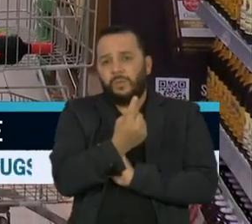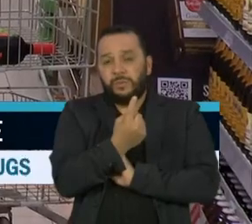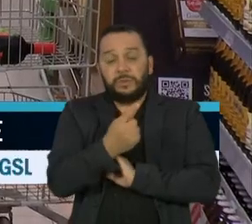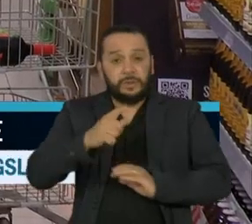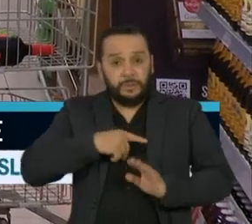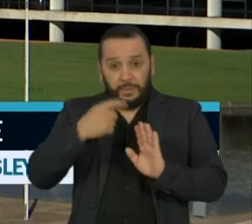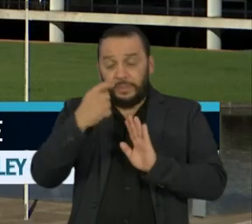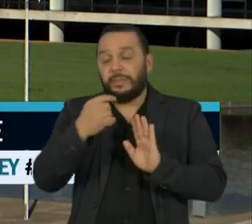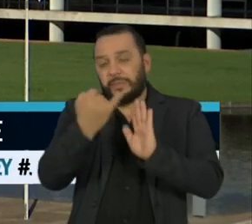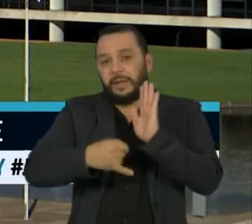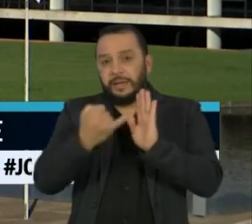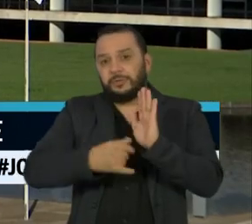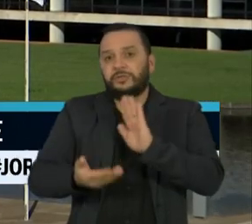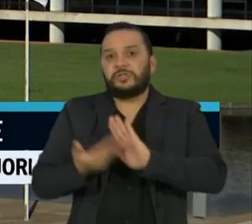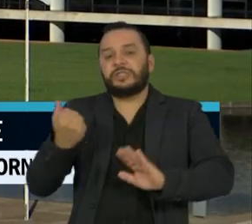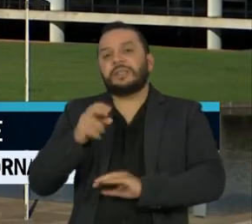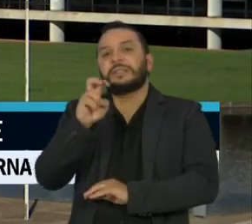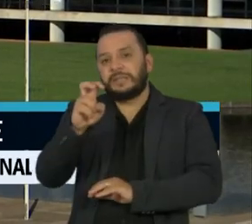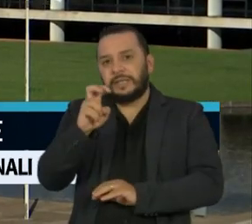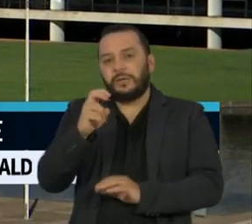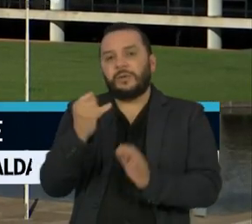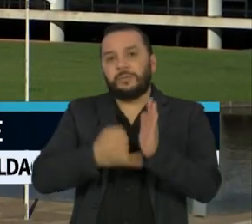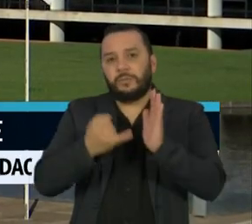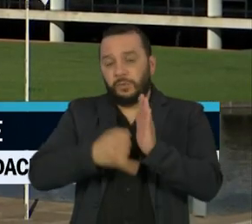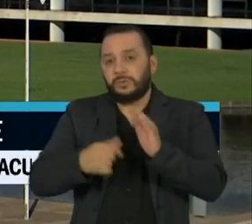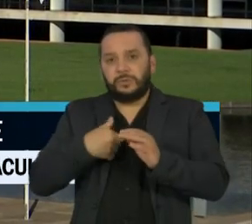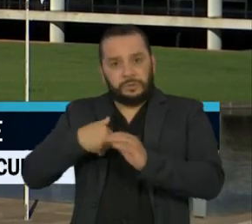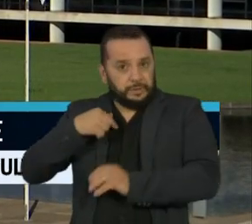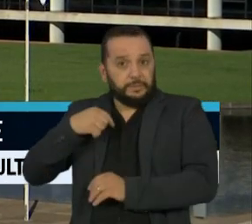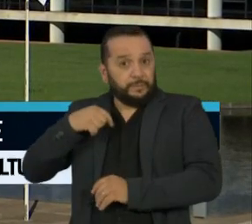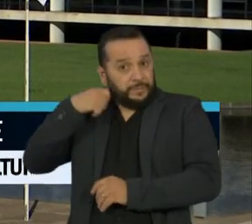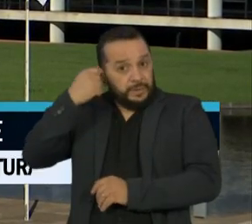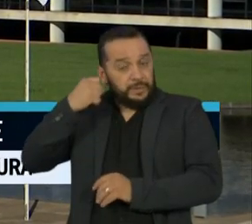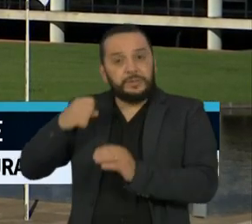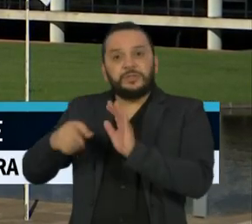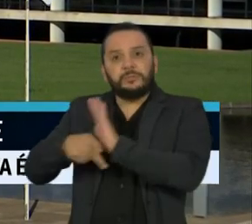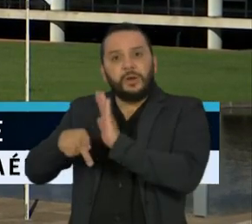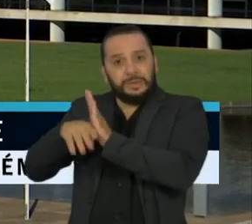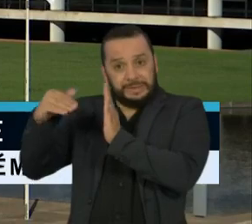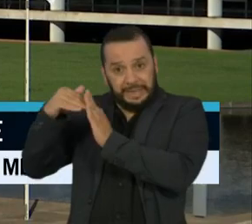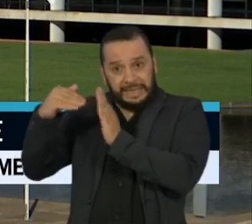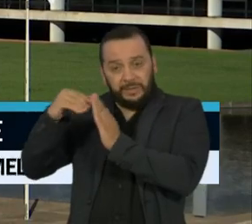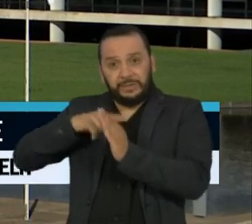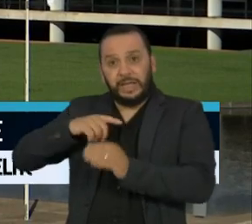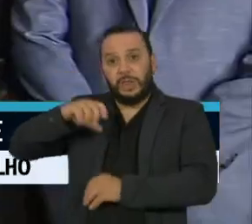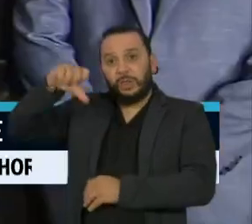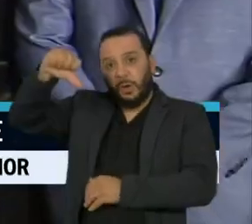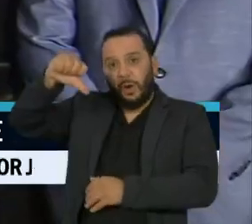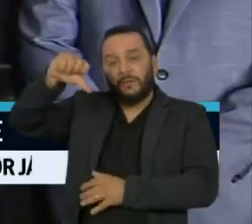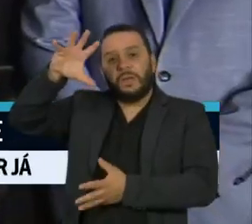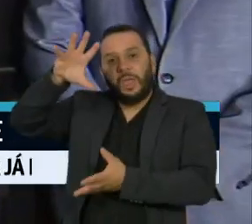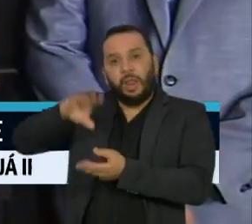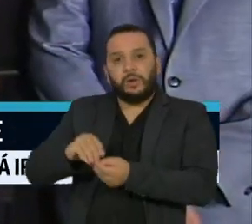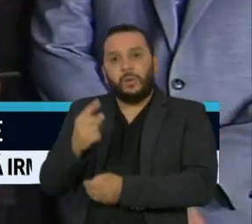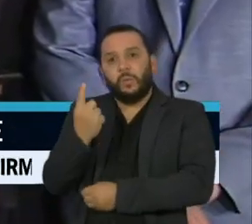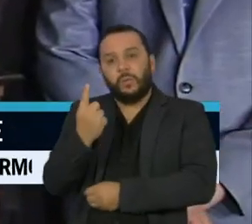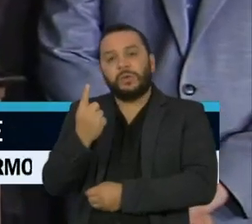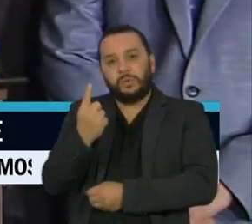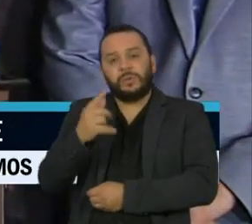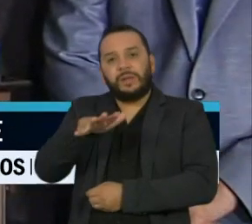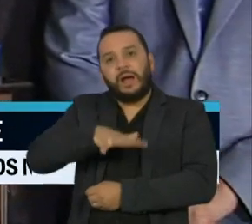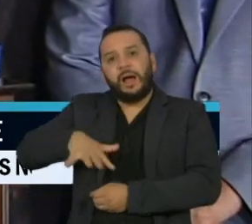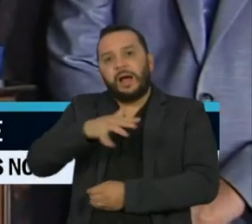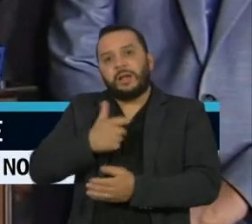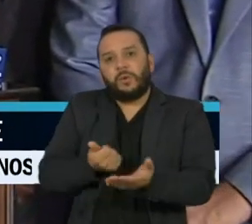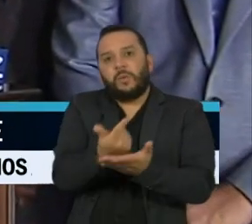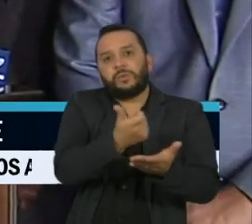elimina cinco tributos o senado substitui nova impostos por um único sobre o consumo o governo promete